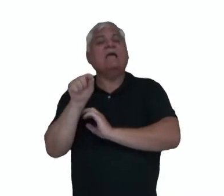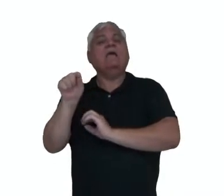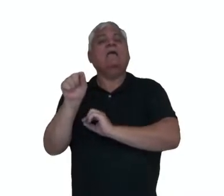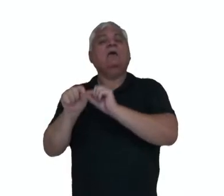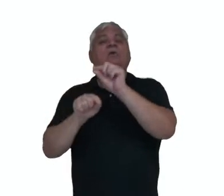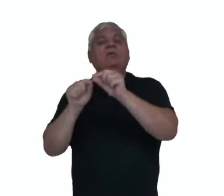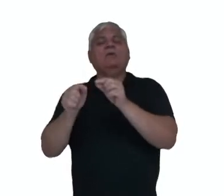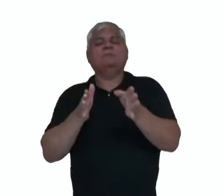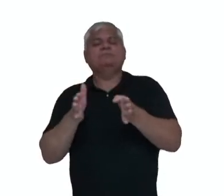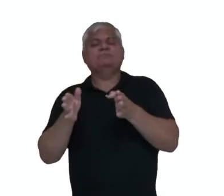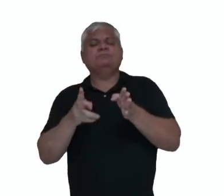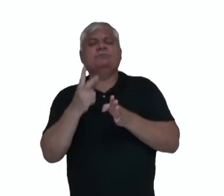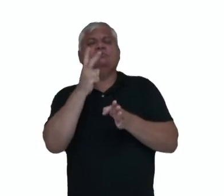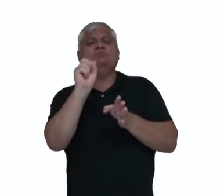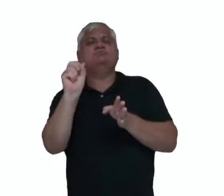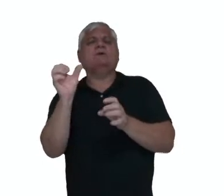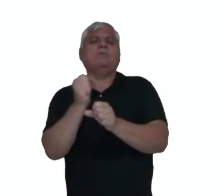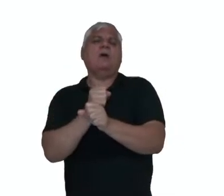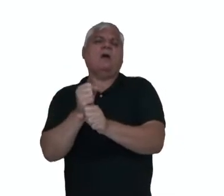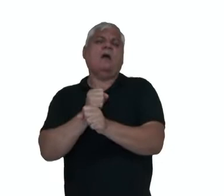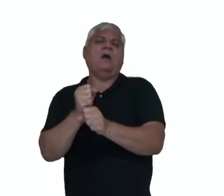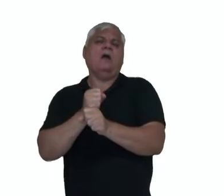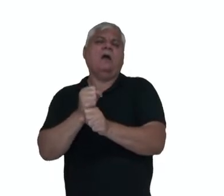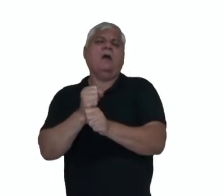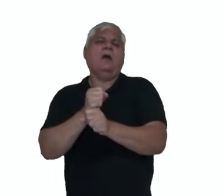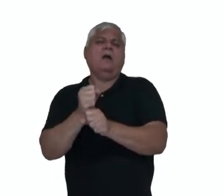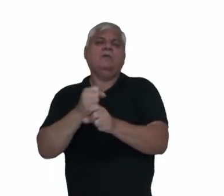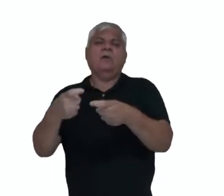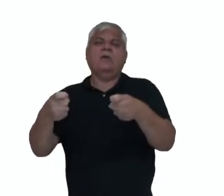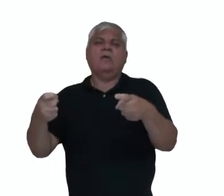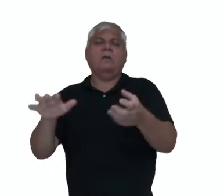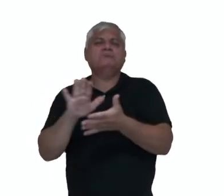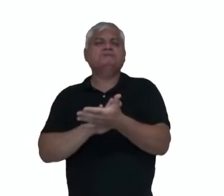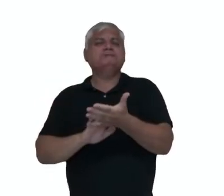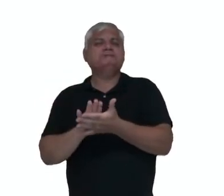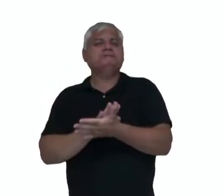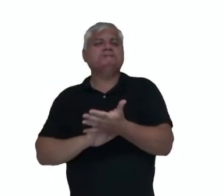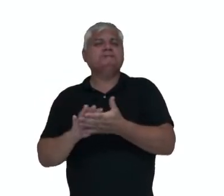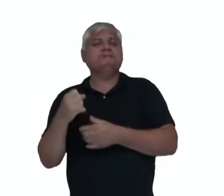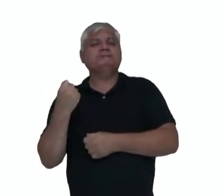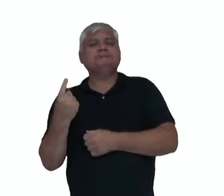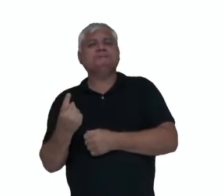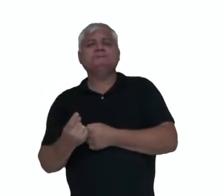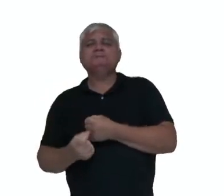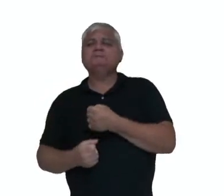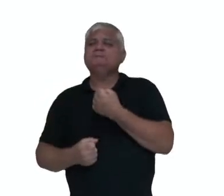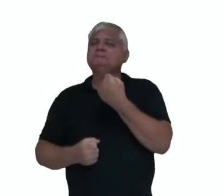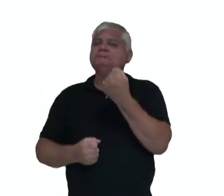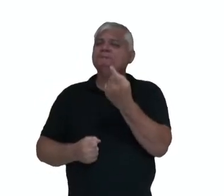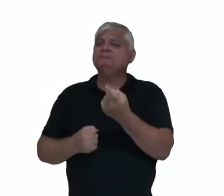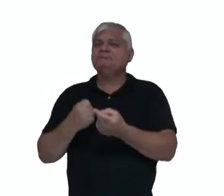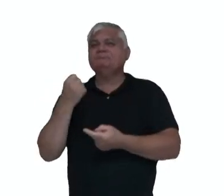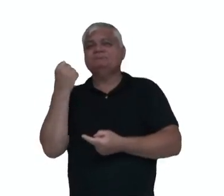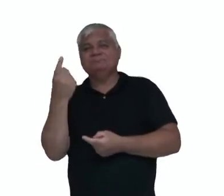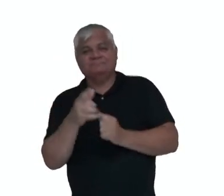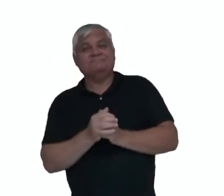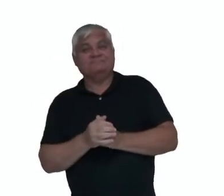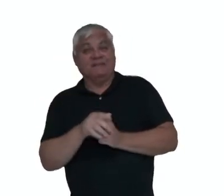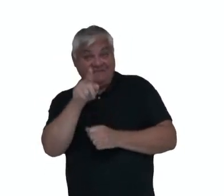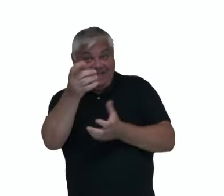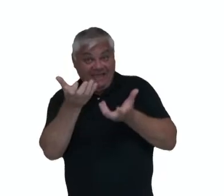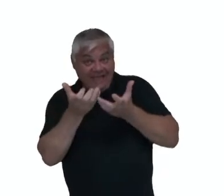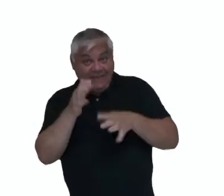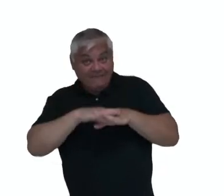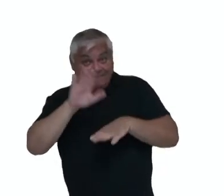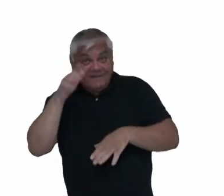de 200 anos que nós vamos ter a ausência de grandes guerras. Para saber mais sobre a Pax Romana, aponte a câmera